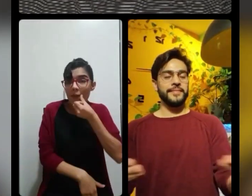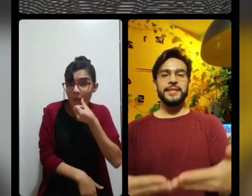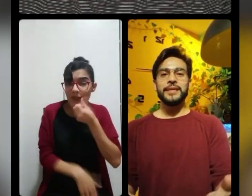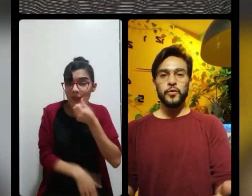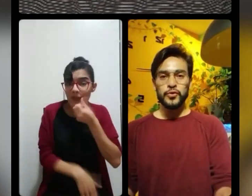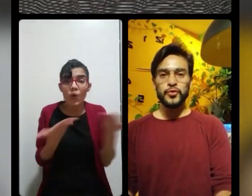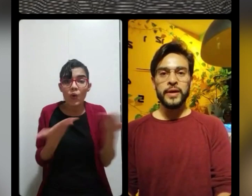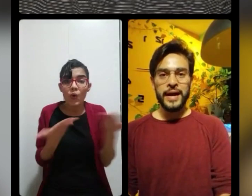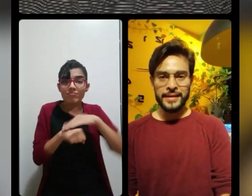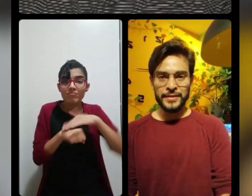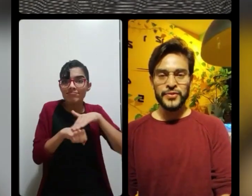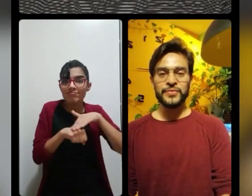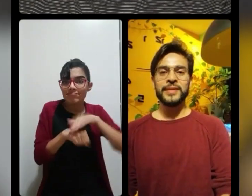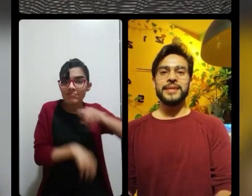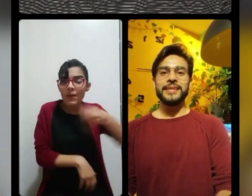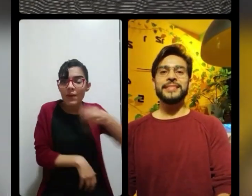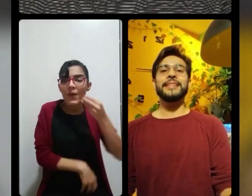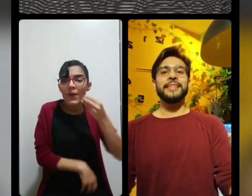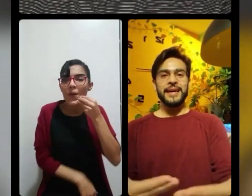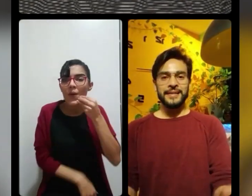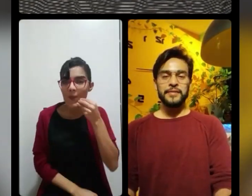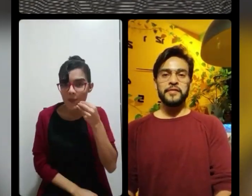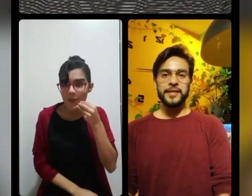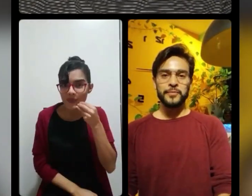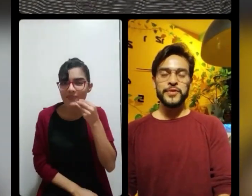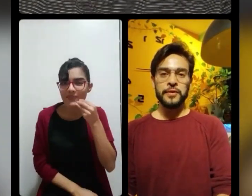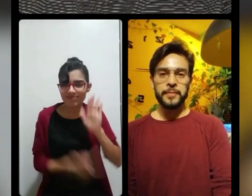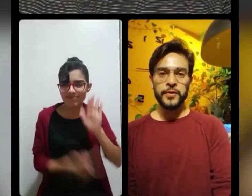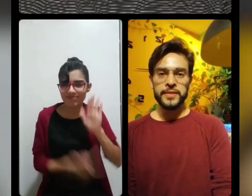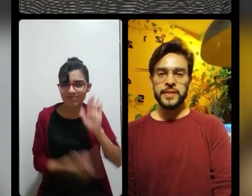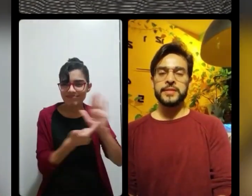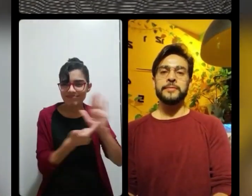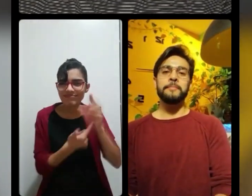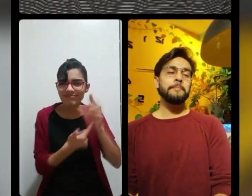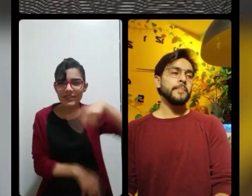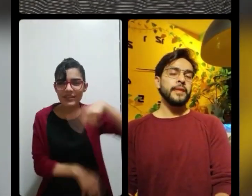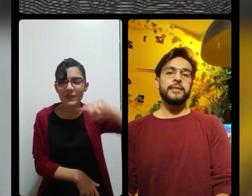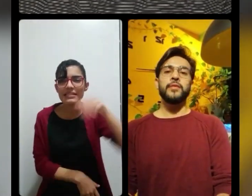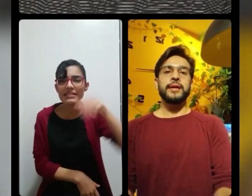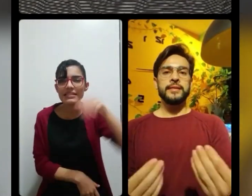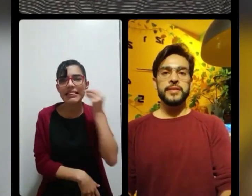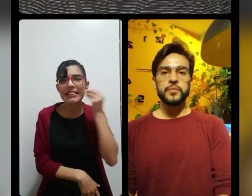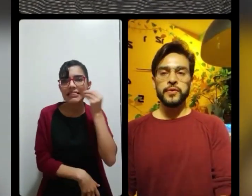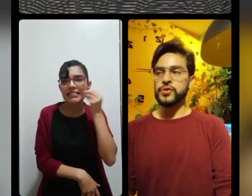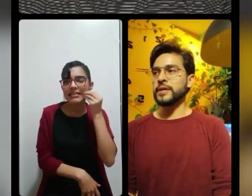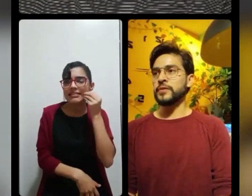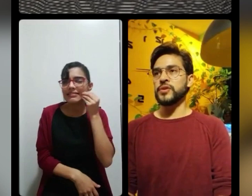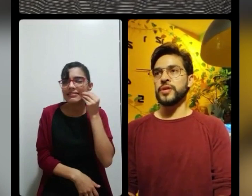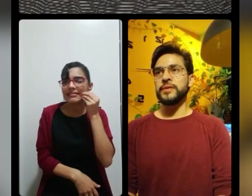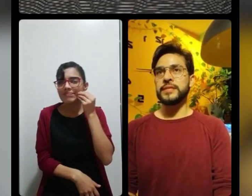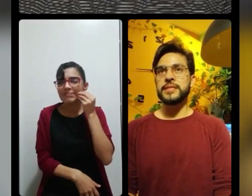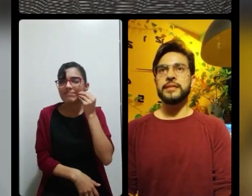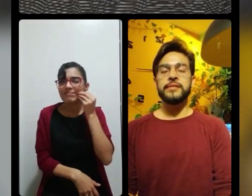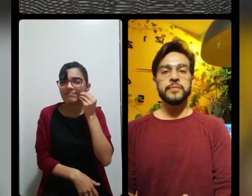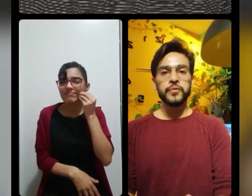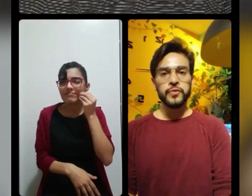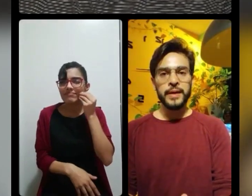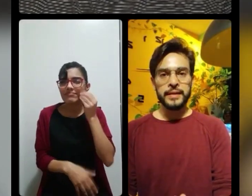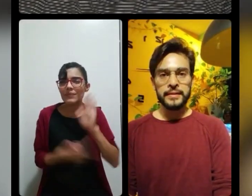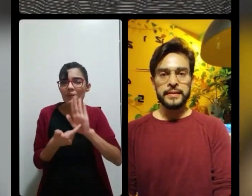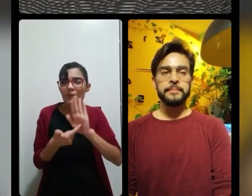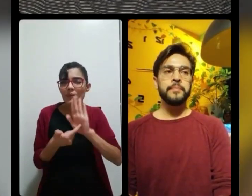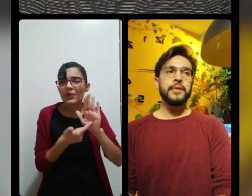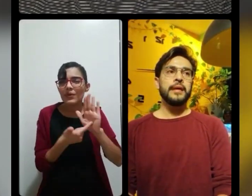de conjugar isso e tentar, de fato, buscar uma aproximação. Então, agradeço o projeto, eu acho que é uma iniciativa